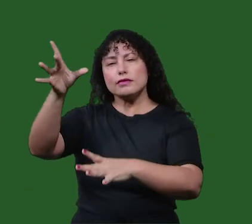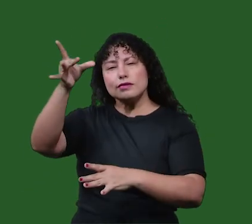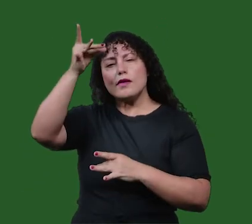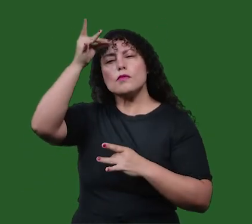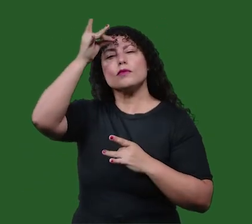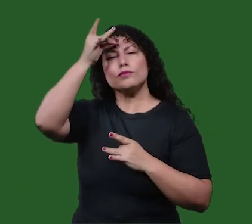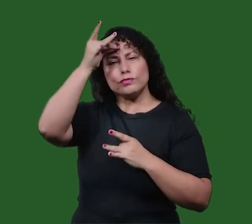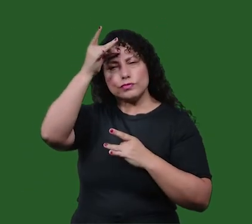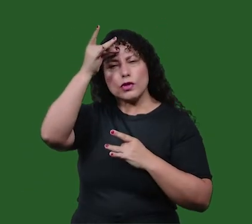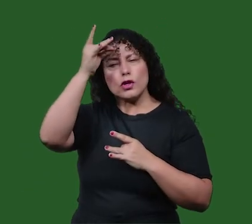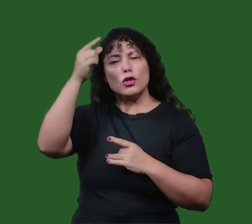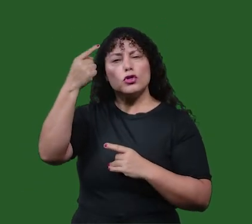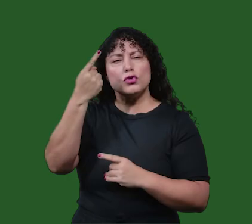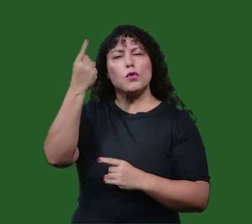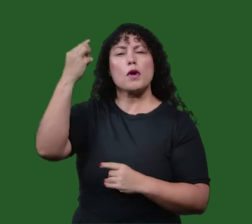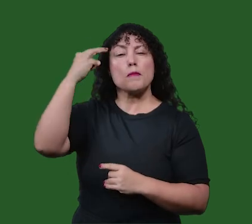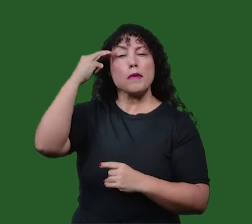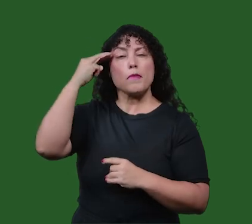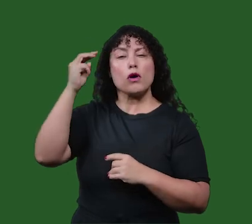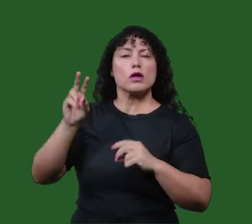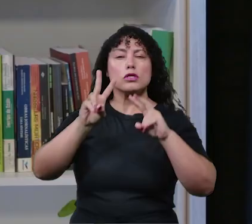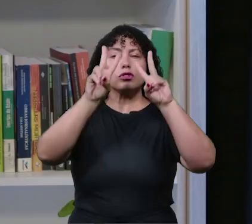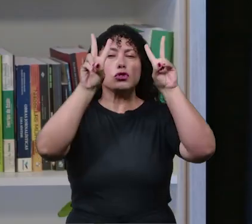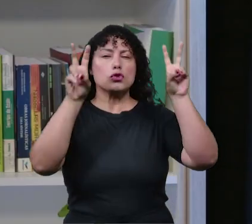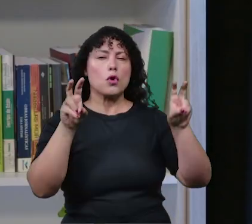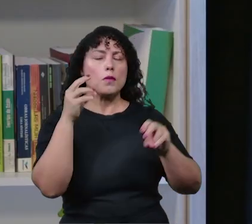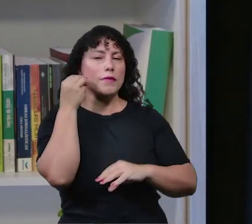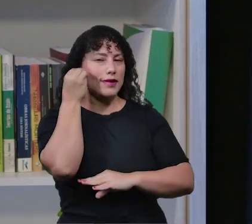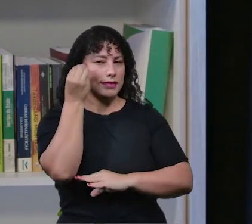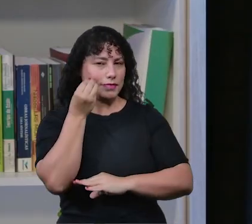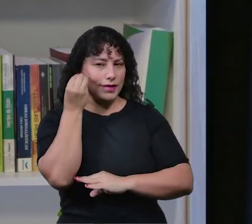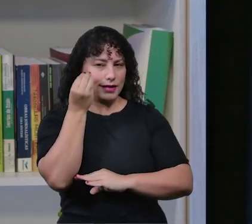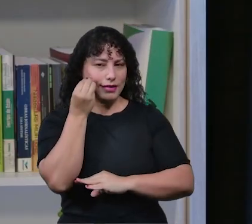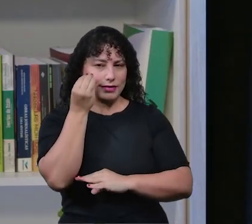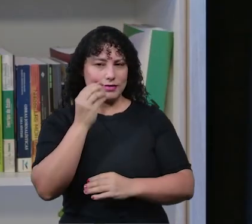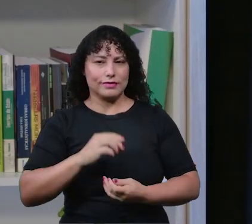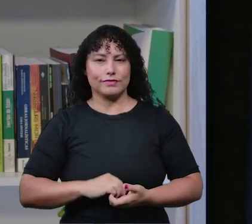de aquisição de uma memória a respeito de uma experiência.